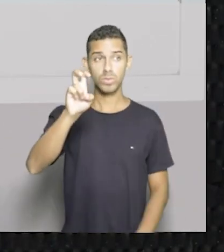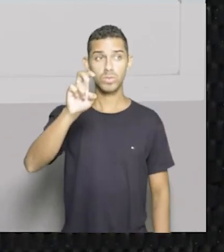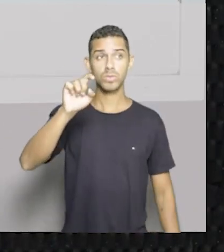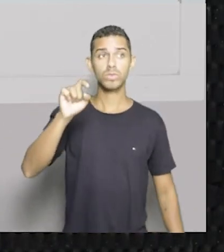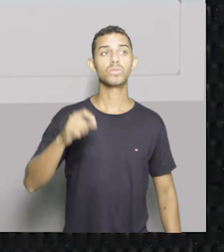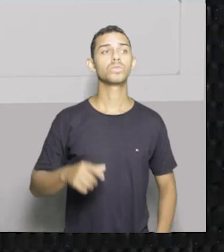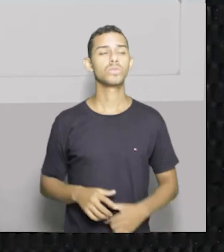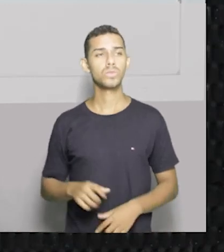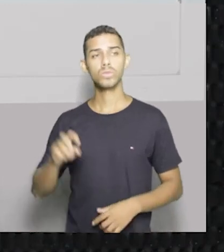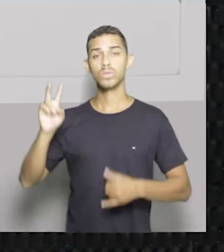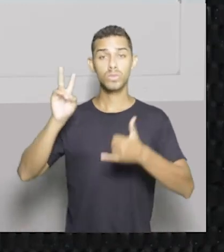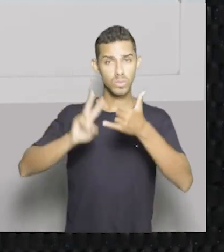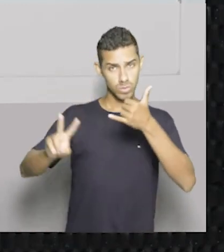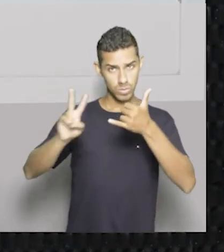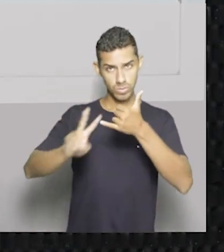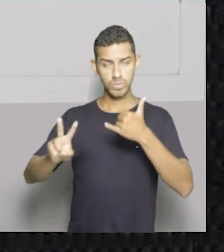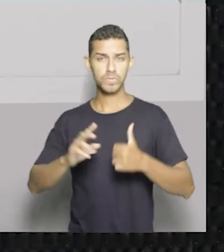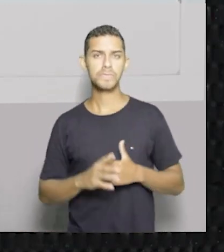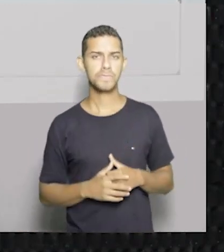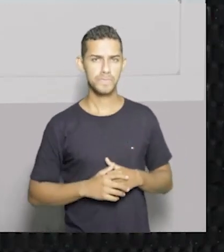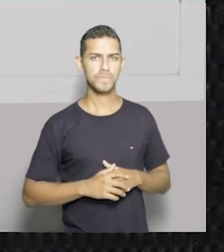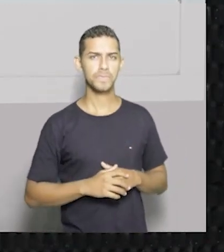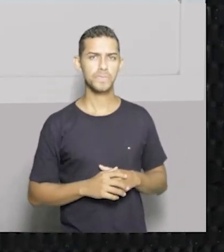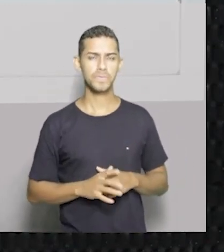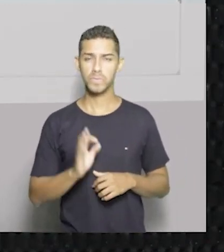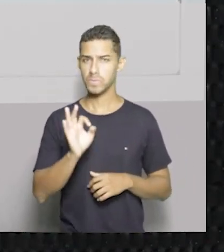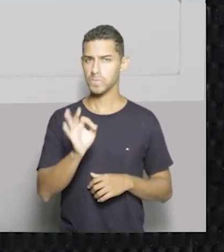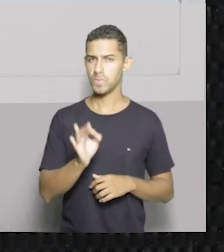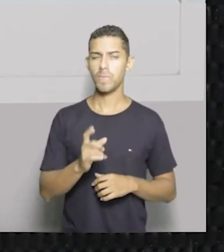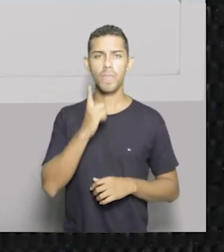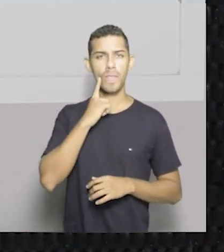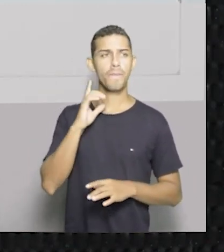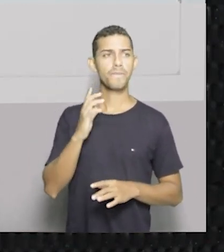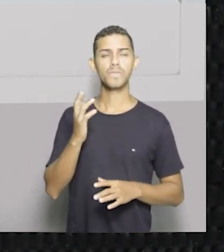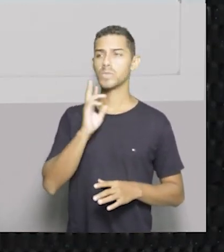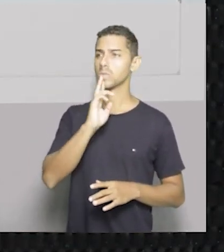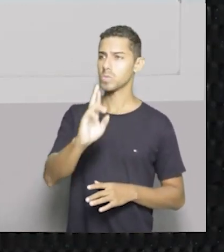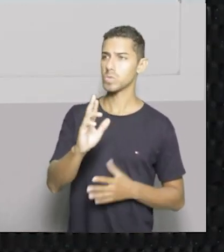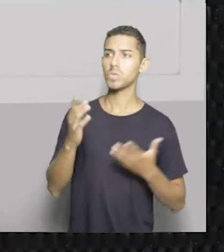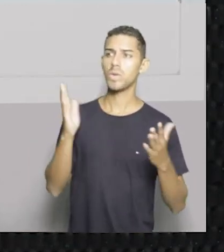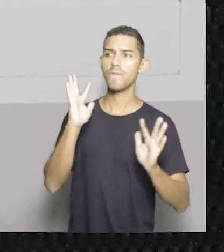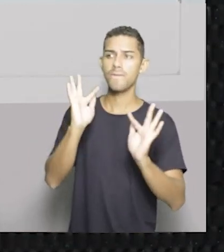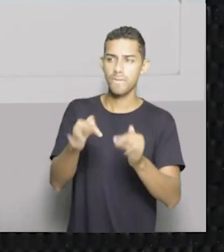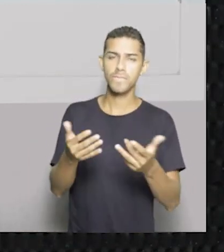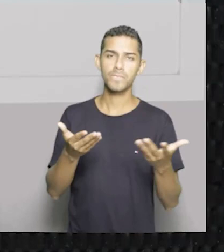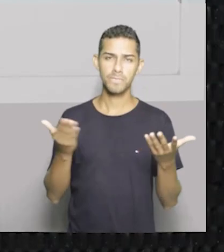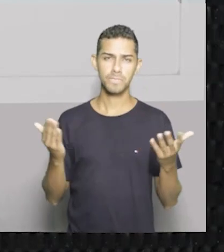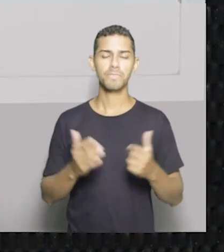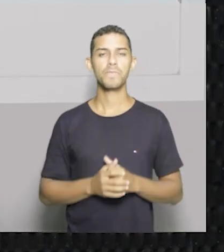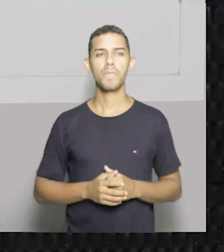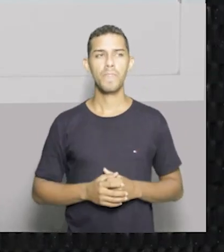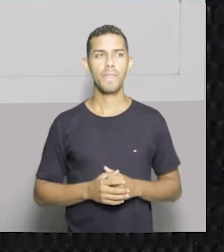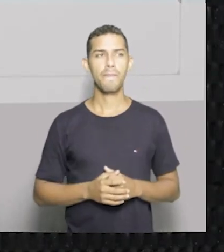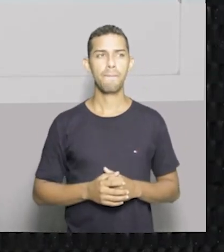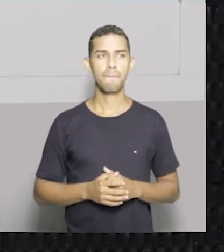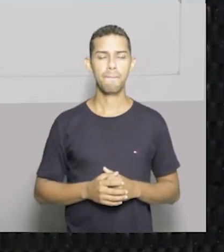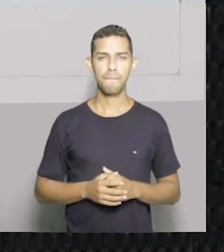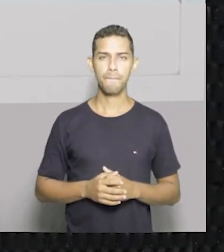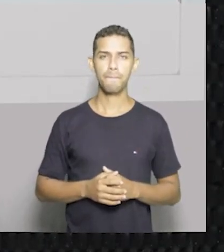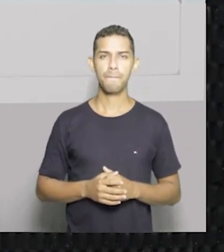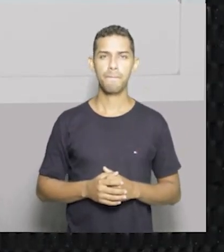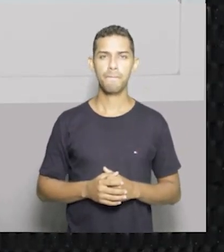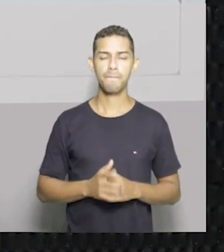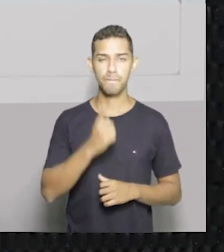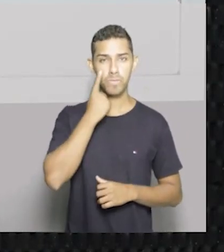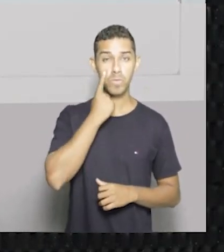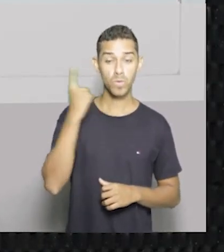95 volts. Certo? Essa é a nossa resposta final. Pronto, vamos